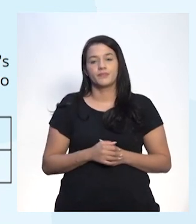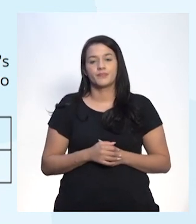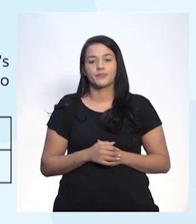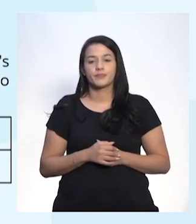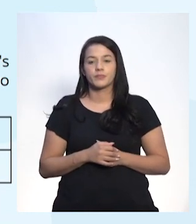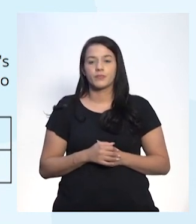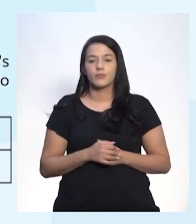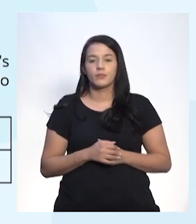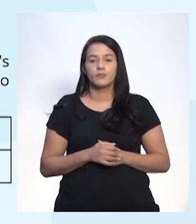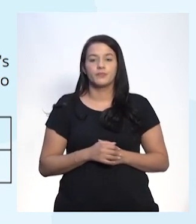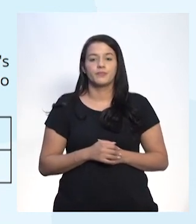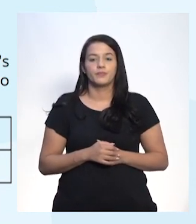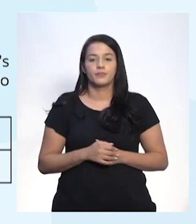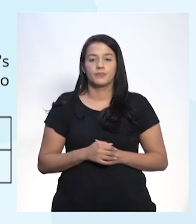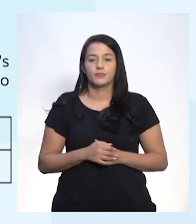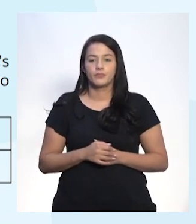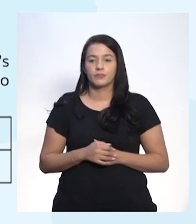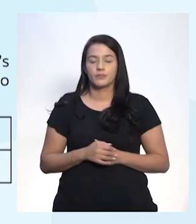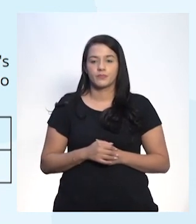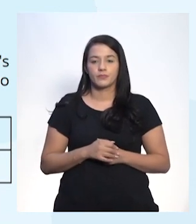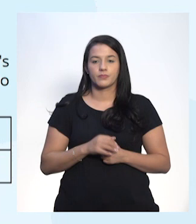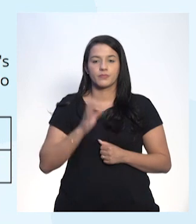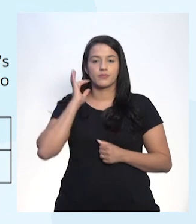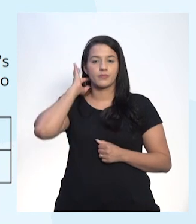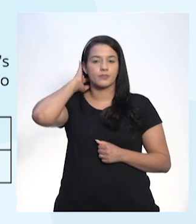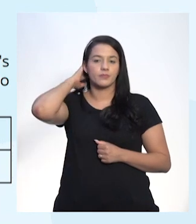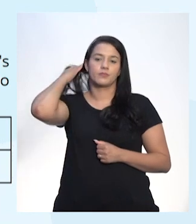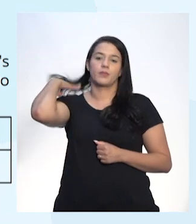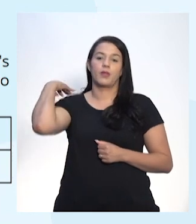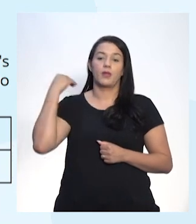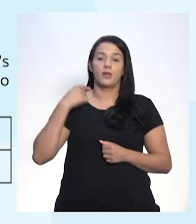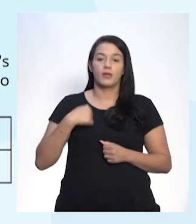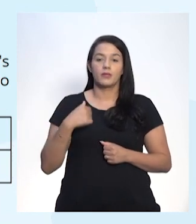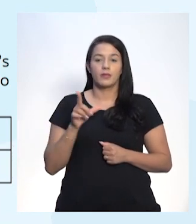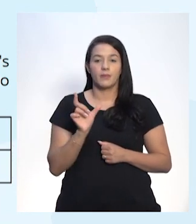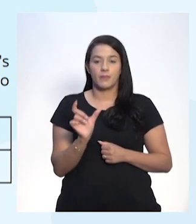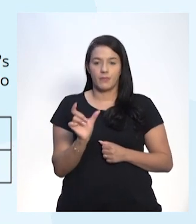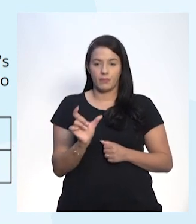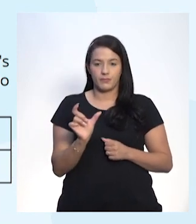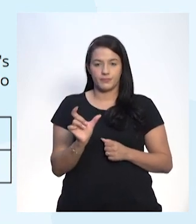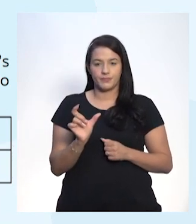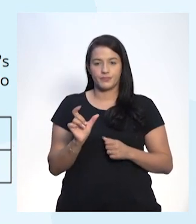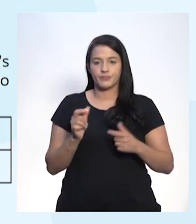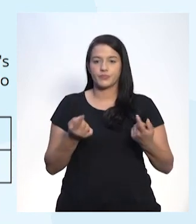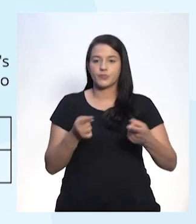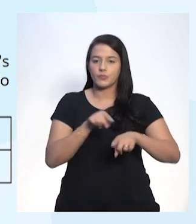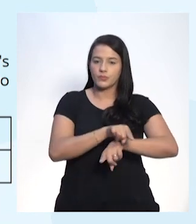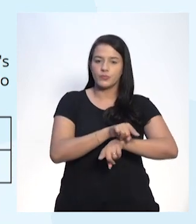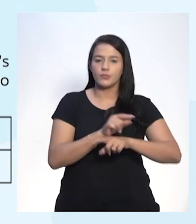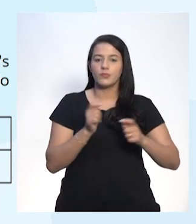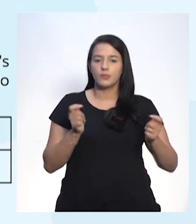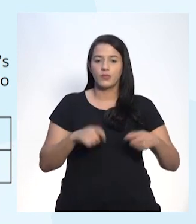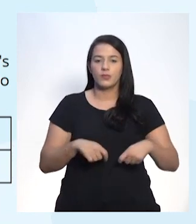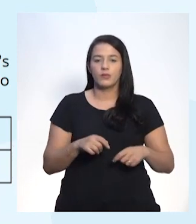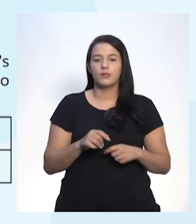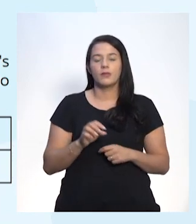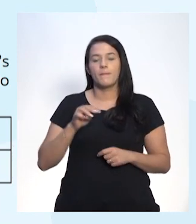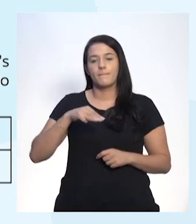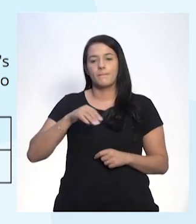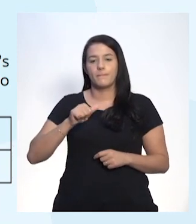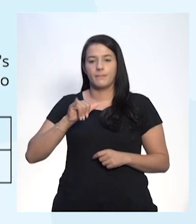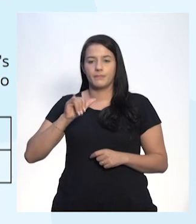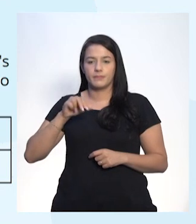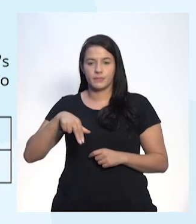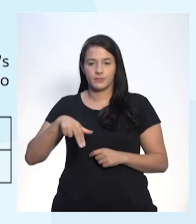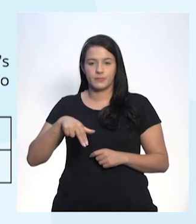no ambiente, certo? E aí a gente tem a palavra secondary e aí o oposto aí, main. Na verdade, né, main, então,